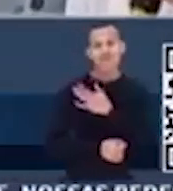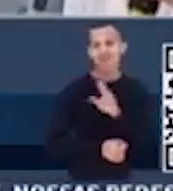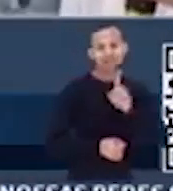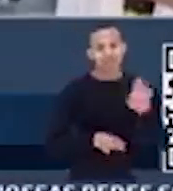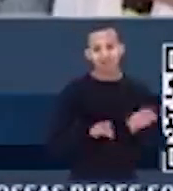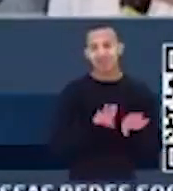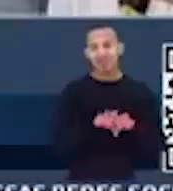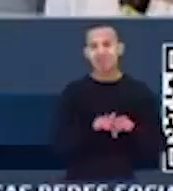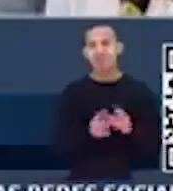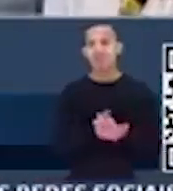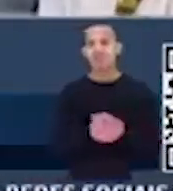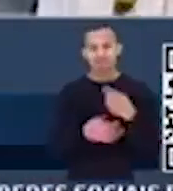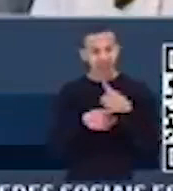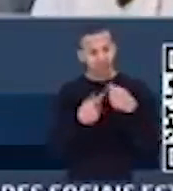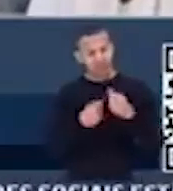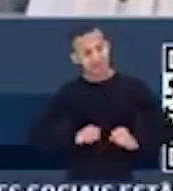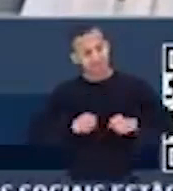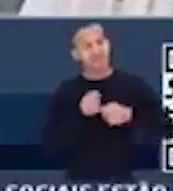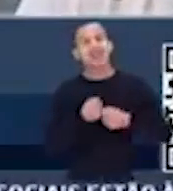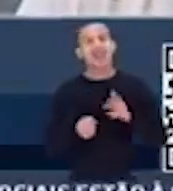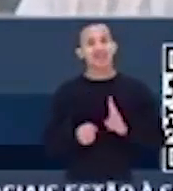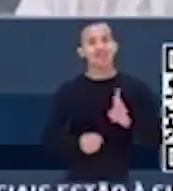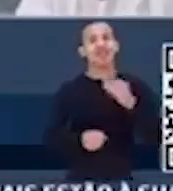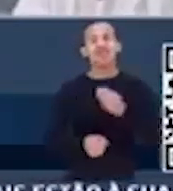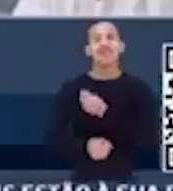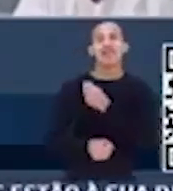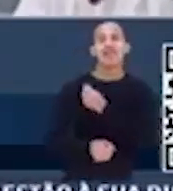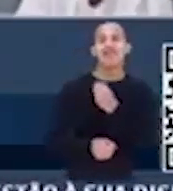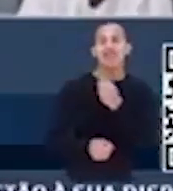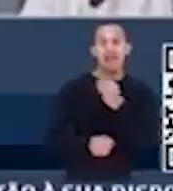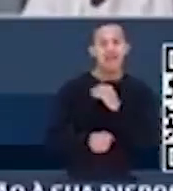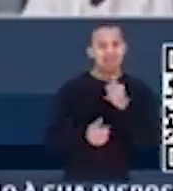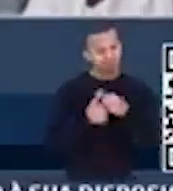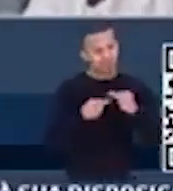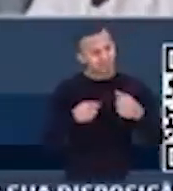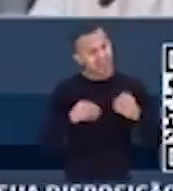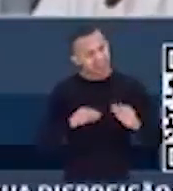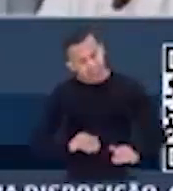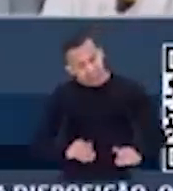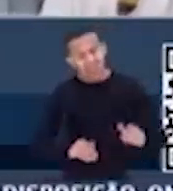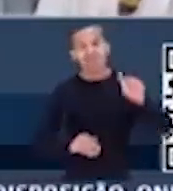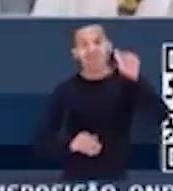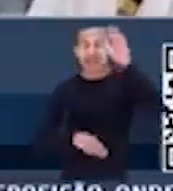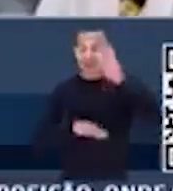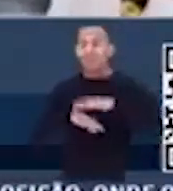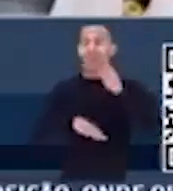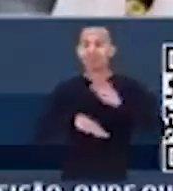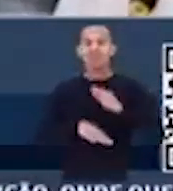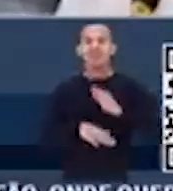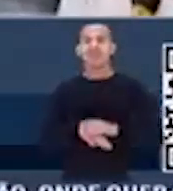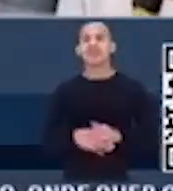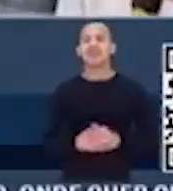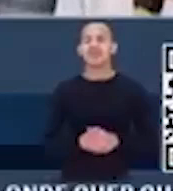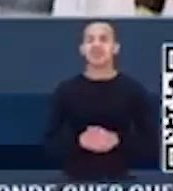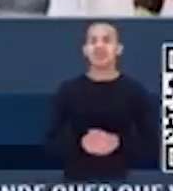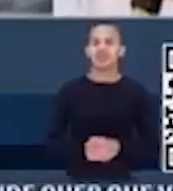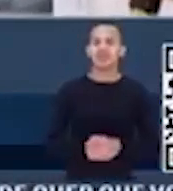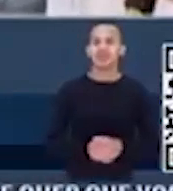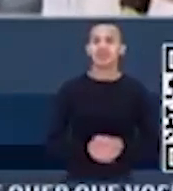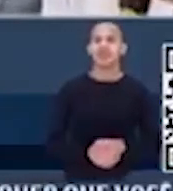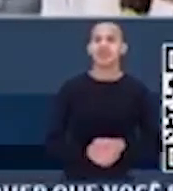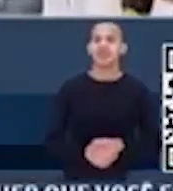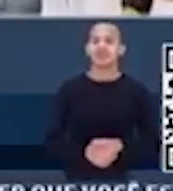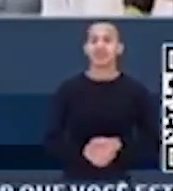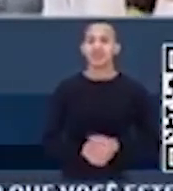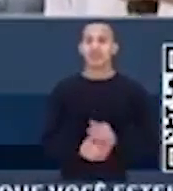Você tem que viver, você tem que viver. Viver e crescer. Quando eu ia entrando na igreja, já vi a diferença. A